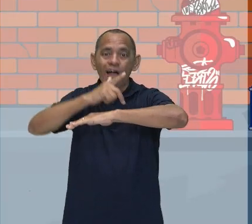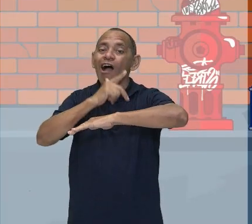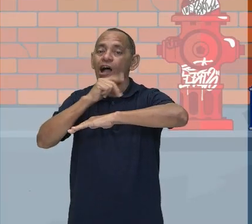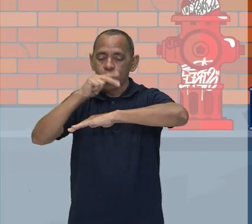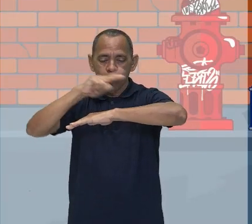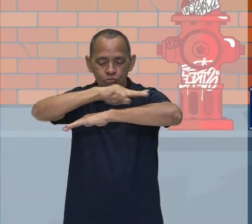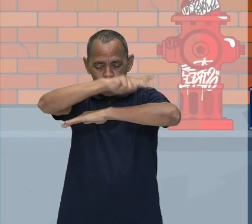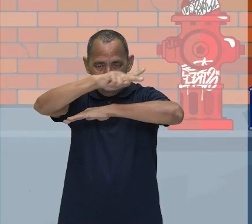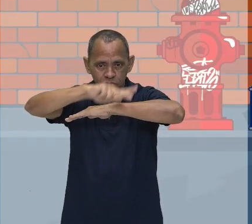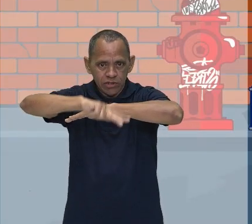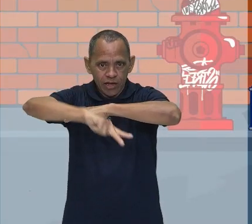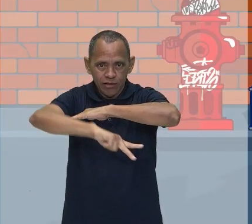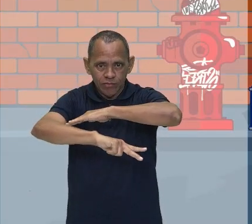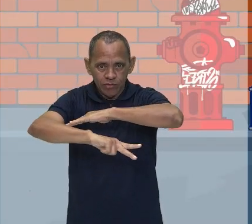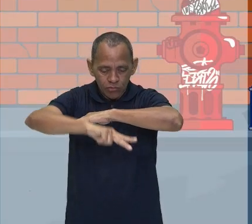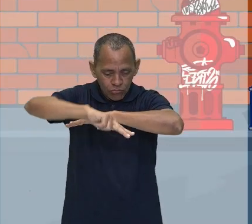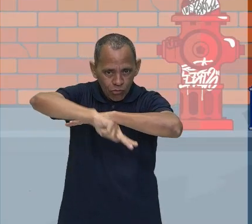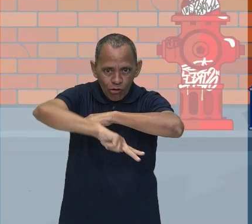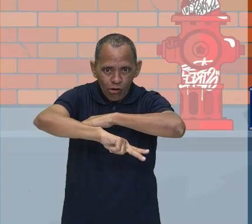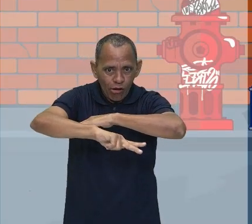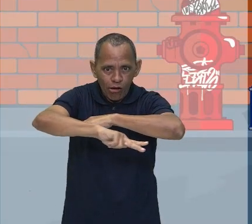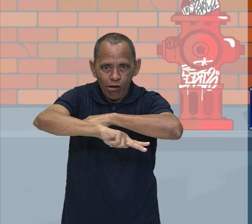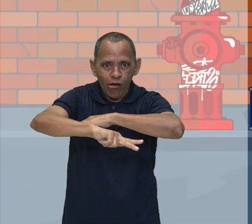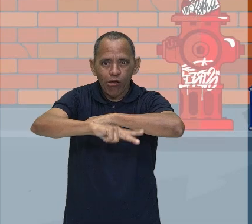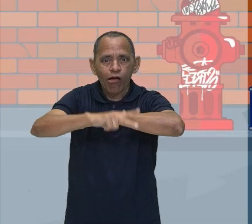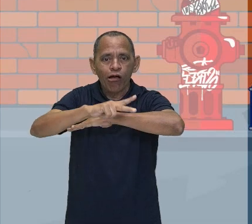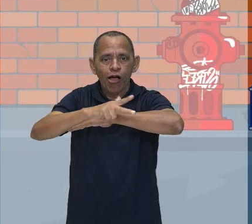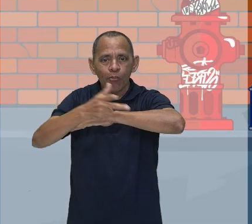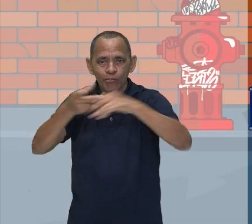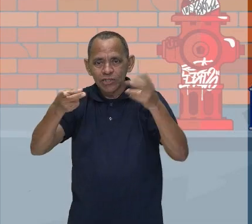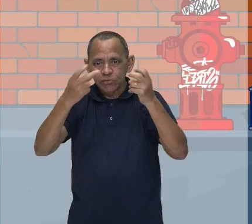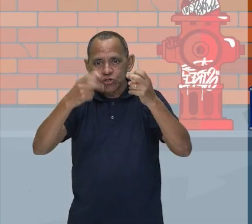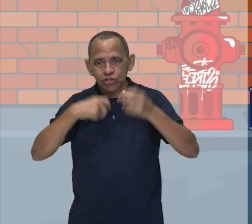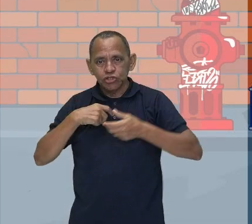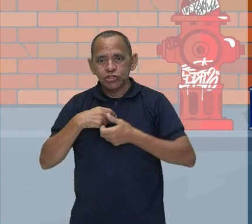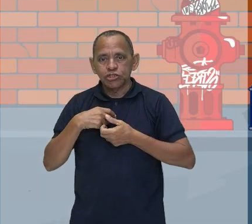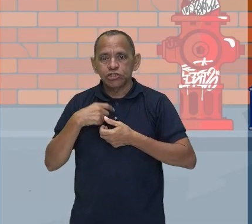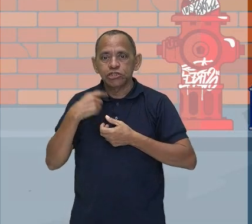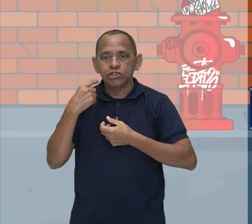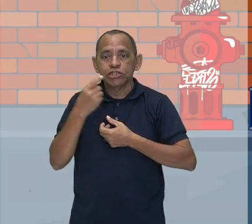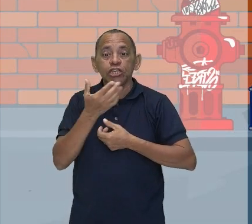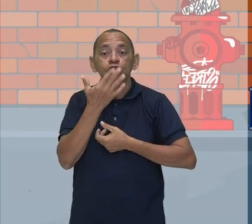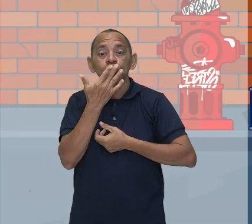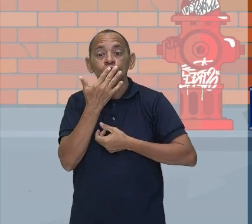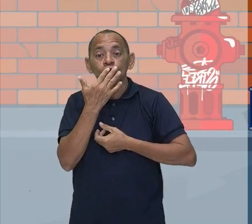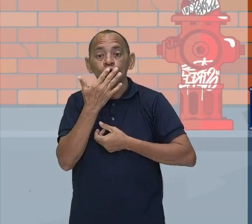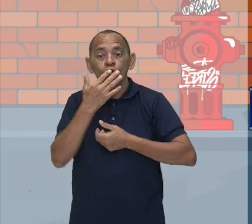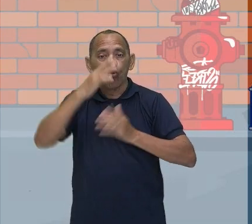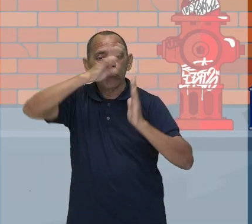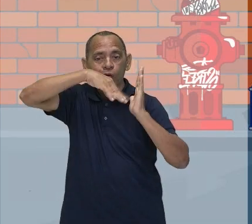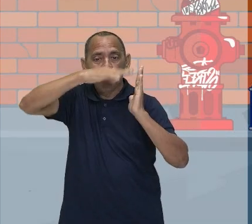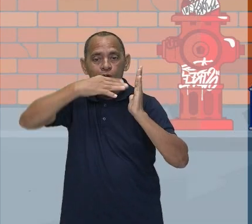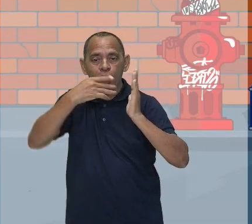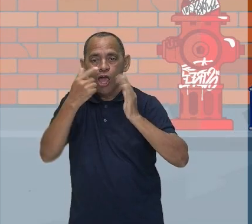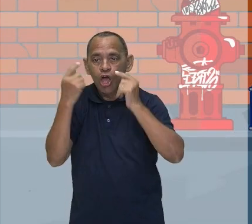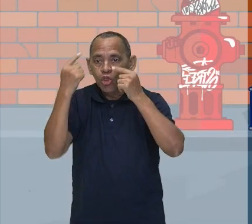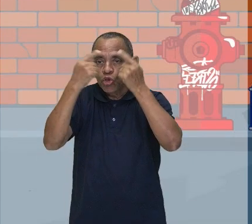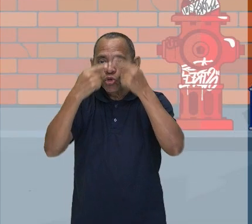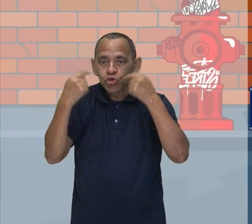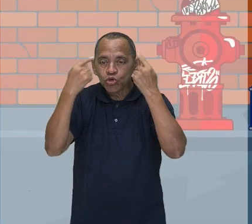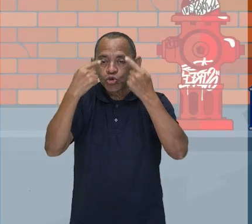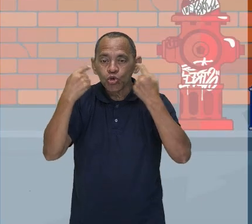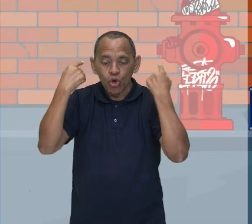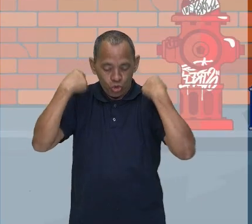que isso representa? Vejam, olha, o homem, tem uma pintura nos olhos, tem colar, tem aqui acho que é tipo